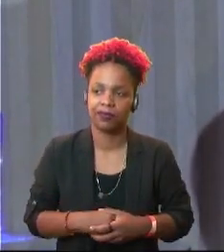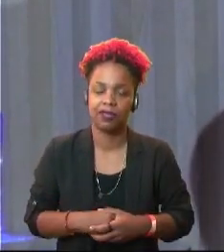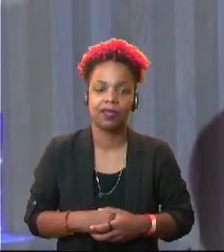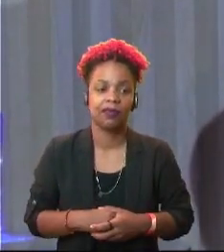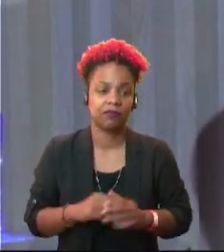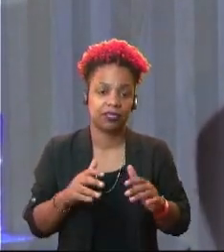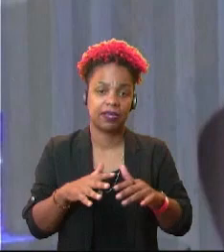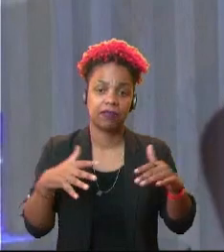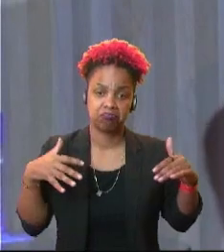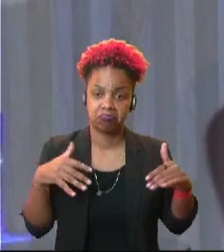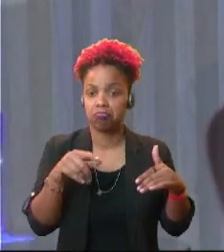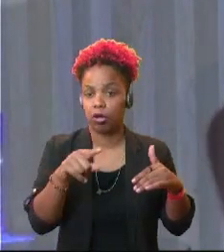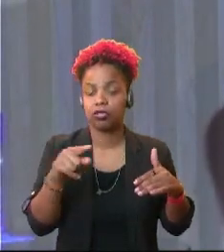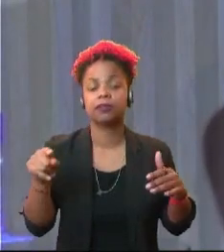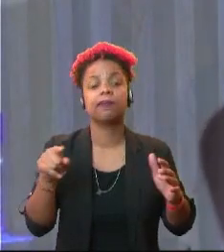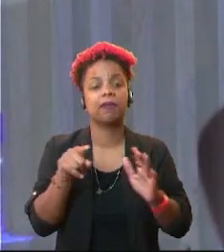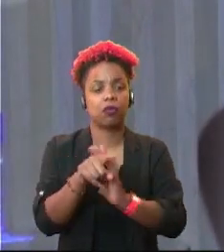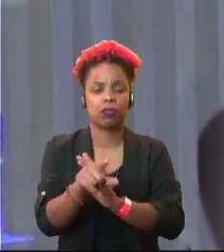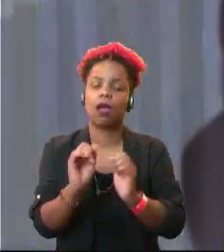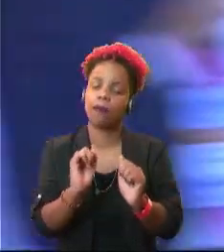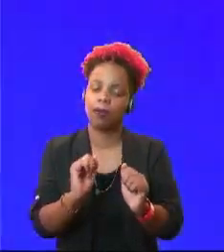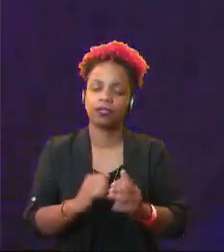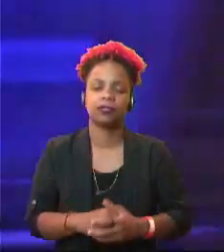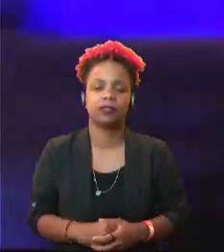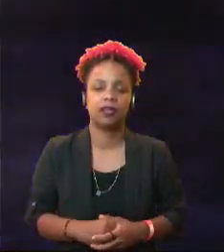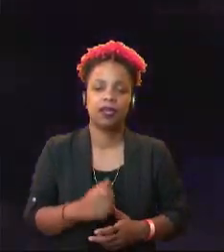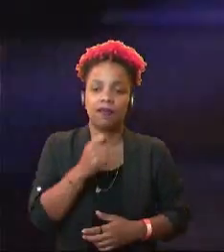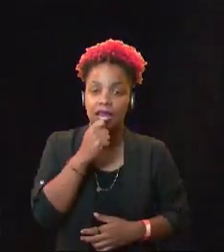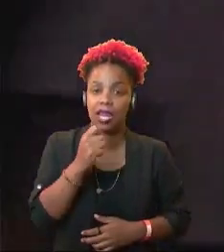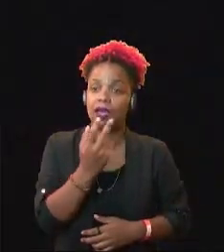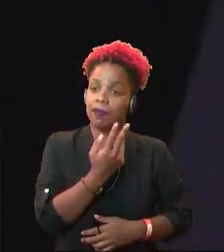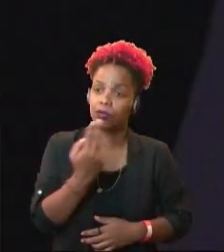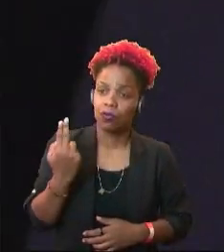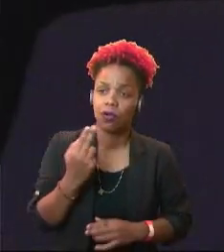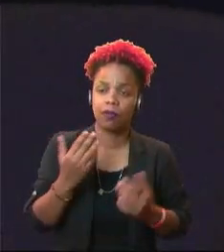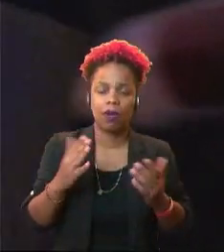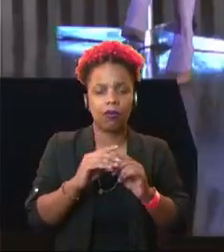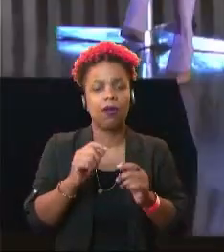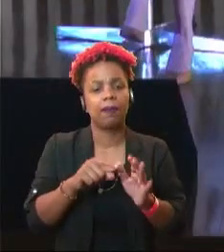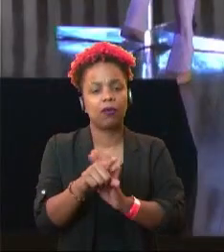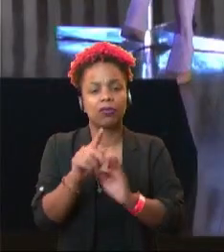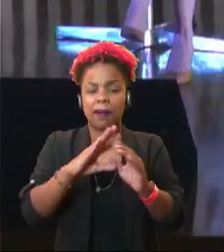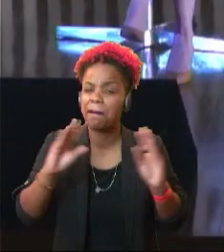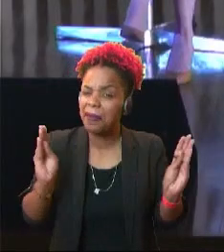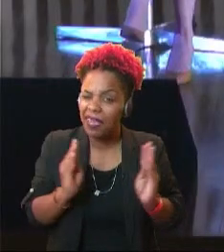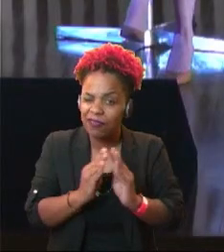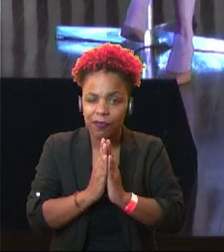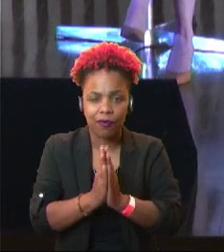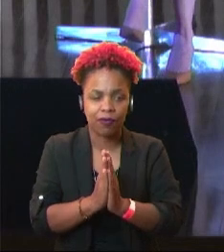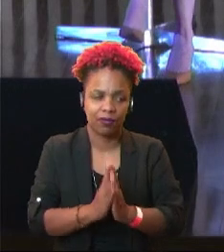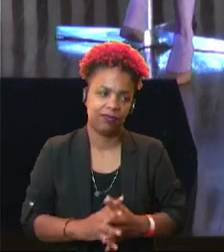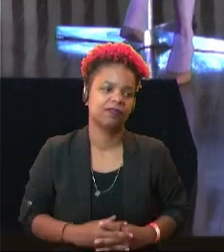Para a audiência, para perguntas, só, por favor, se identifique e faça a pergunta breve, por favor.